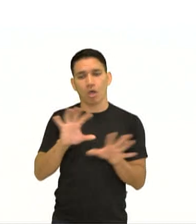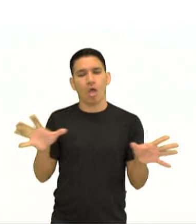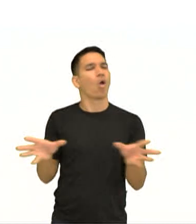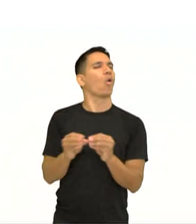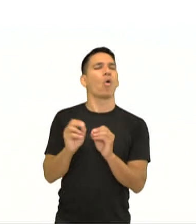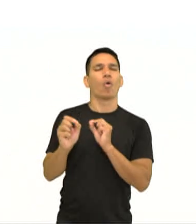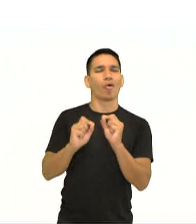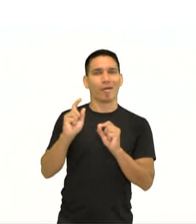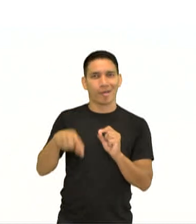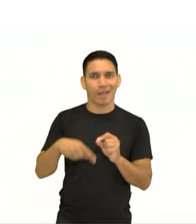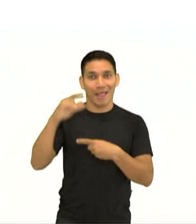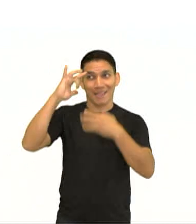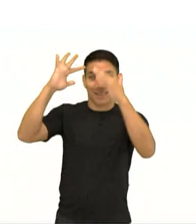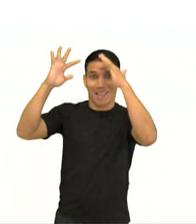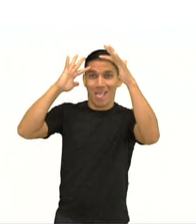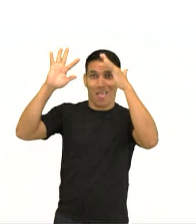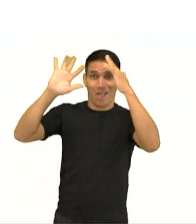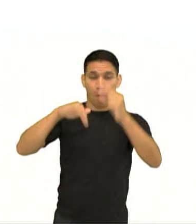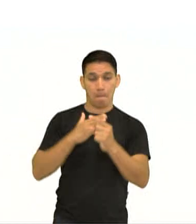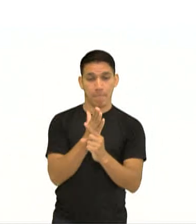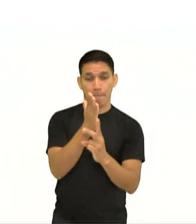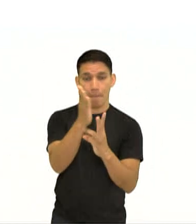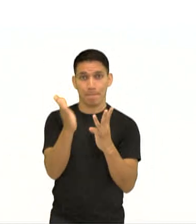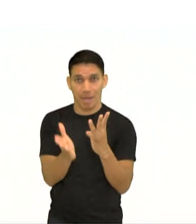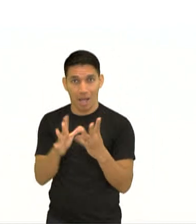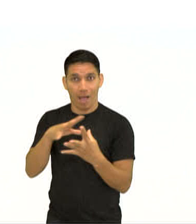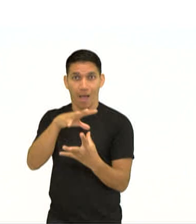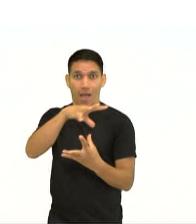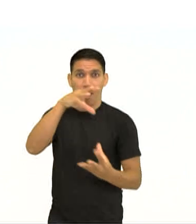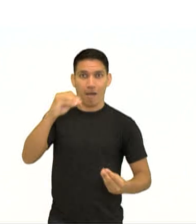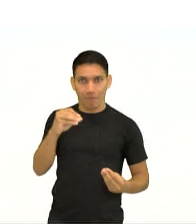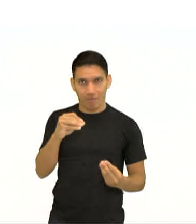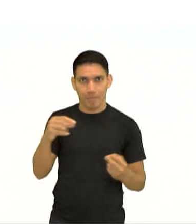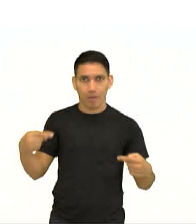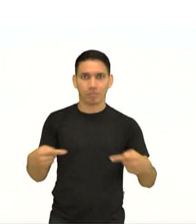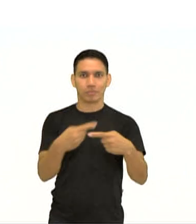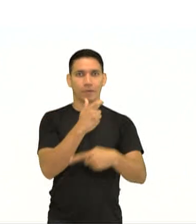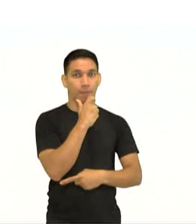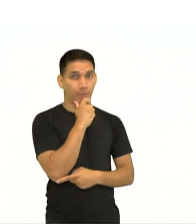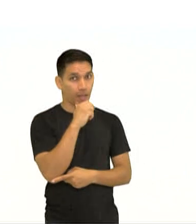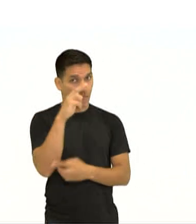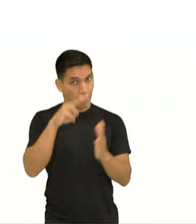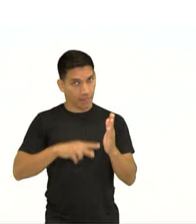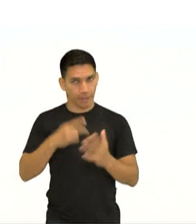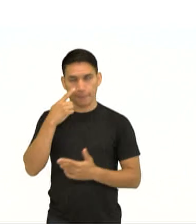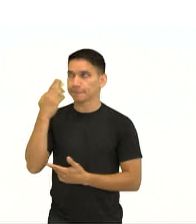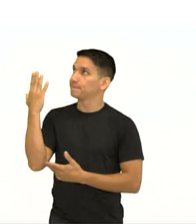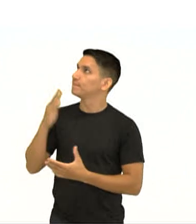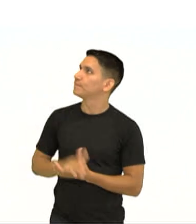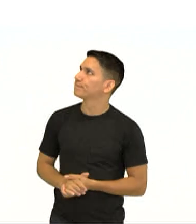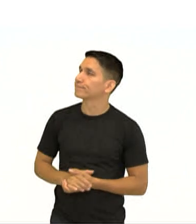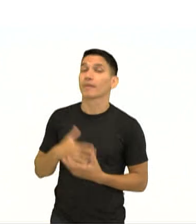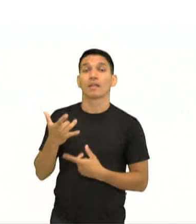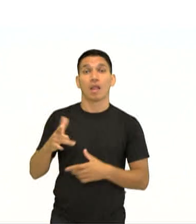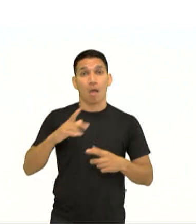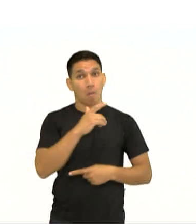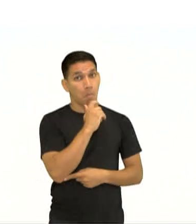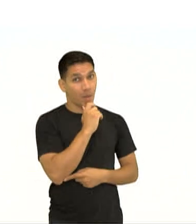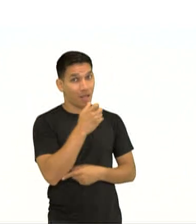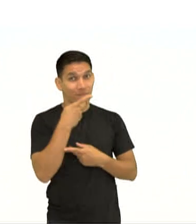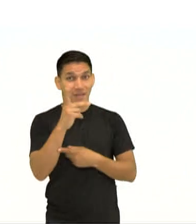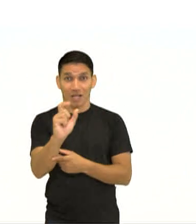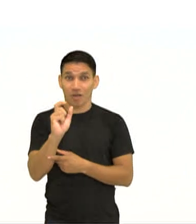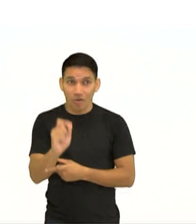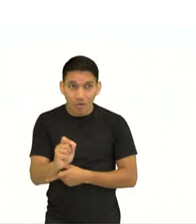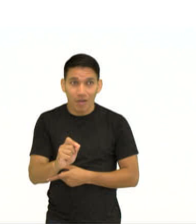conclusão dessa teoria da tripartição da alma de acordo com Platão. Vamos ler juntos. Para Platão, com a elevação